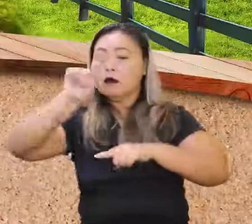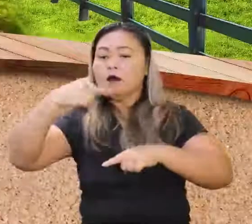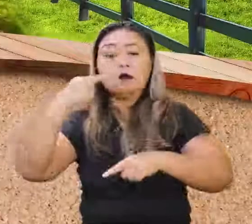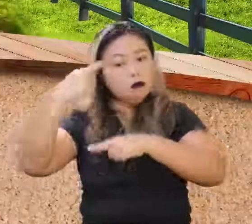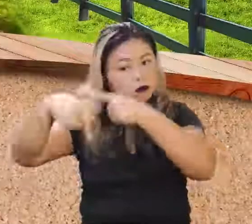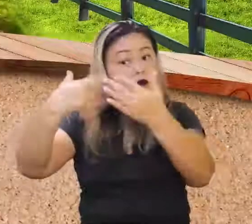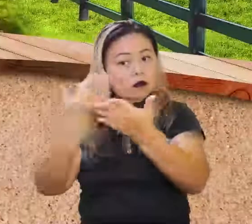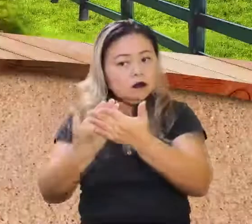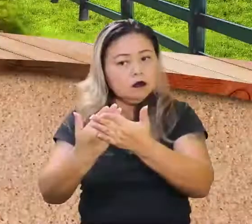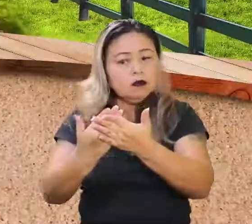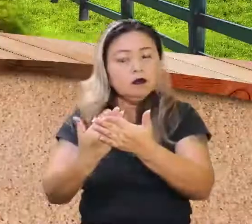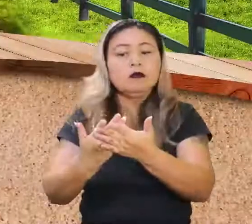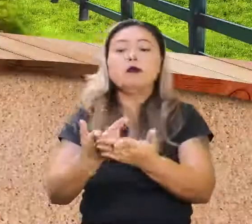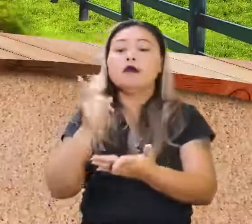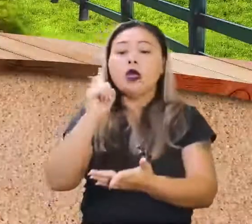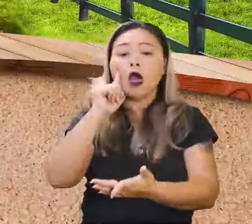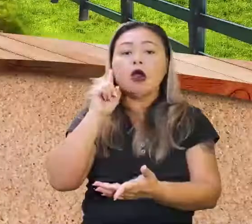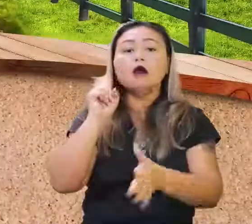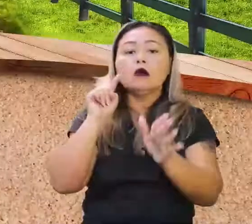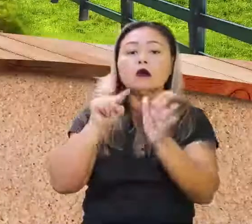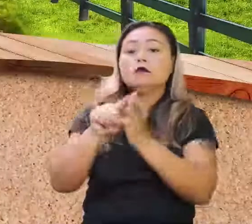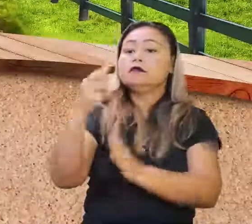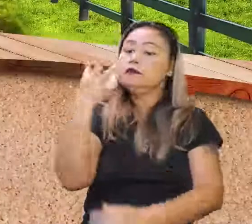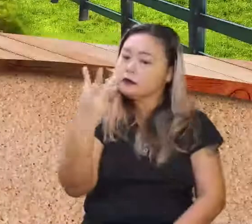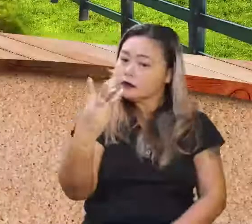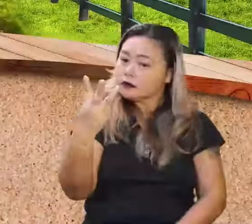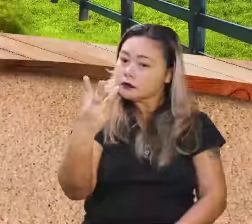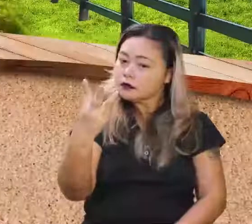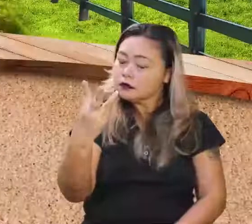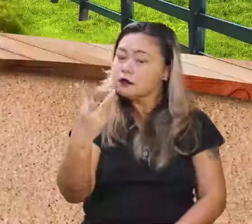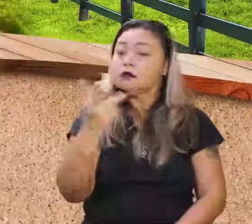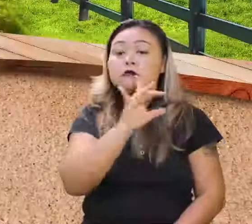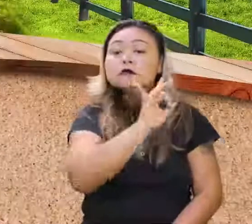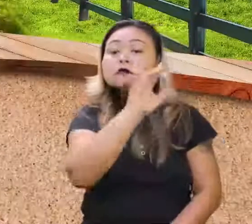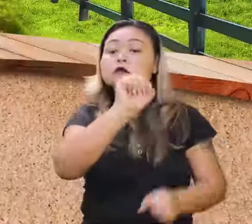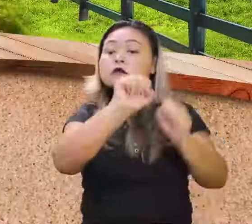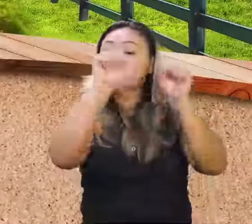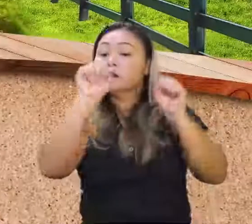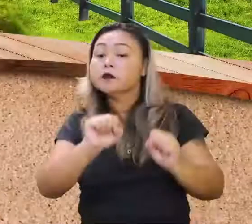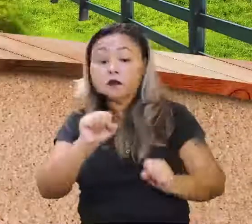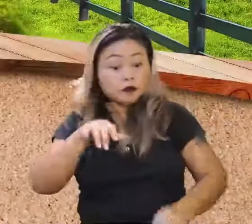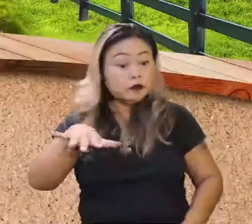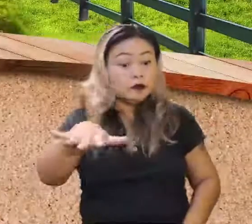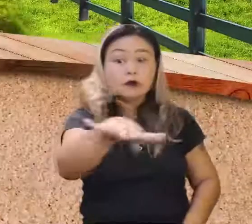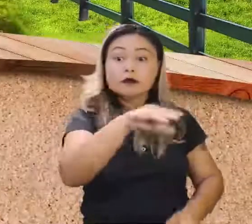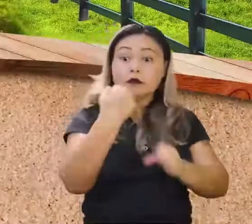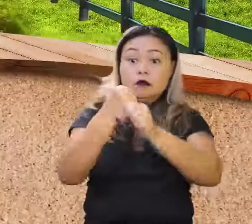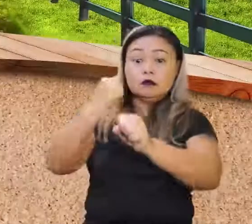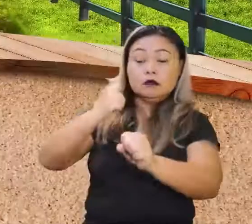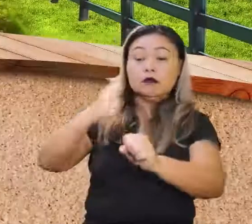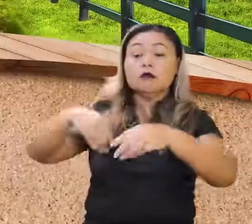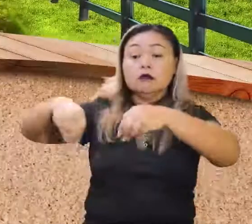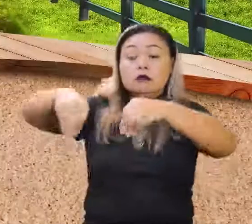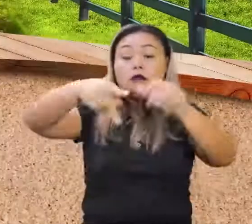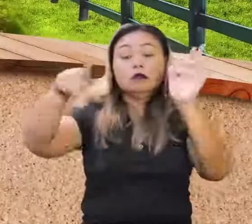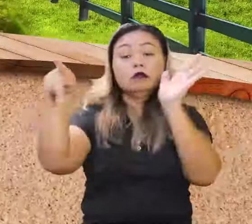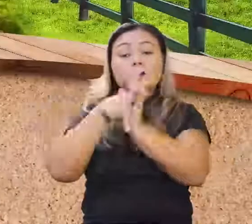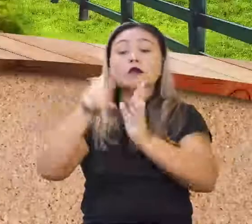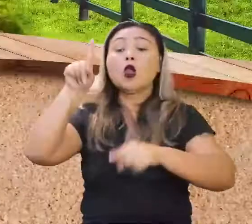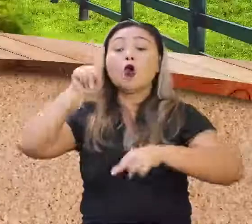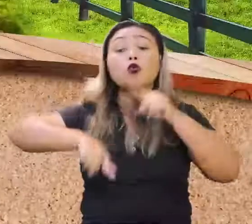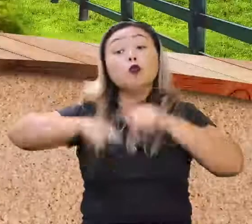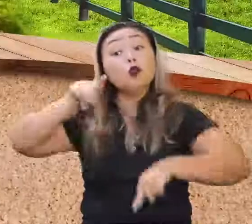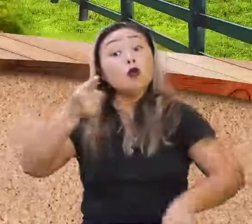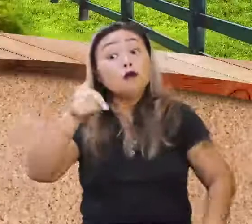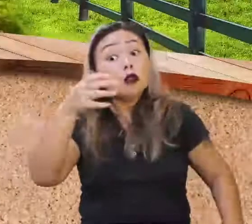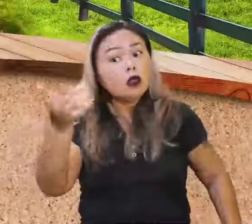nossas aulas. Então, toda vez que eu falar sistemas, sempre são 3. Cada sistema vai depender da área, da sua propriedade e do produto que você